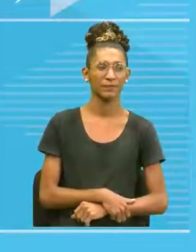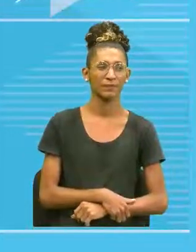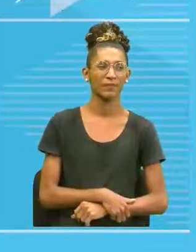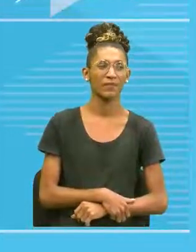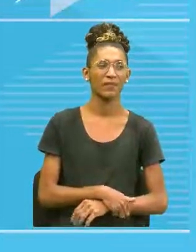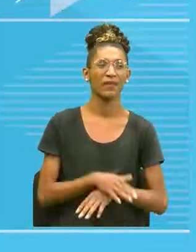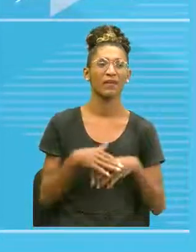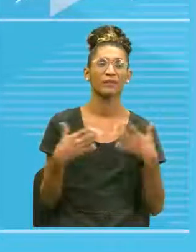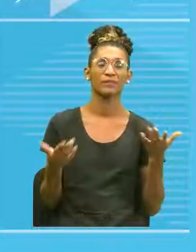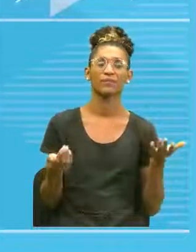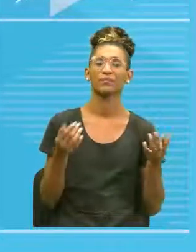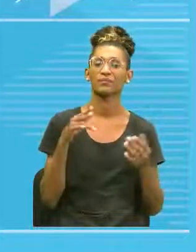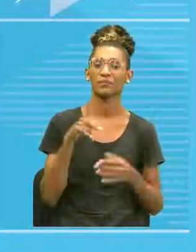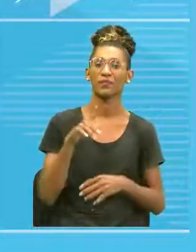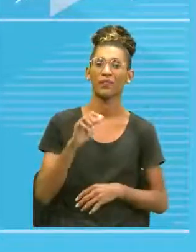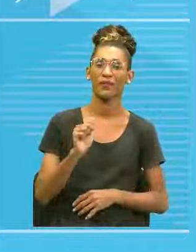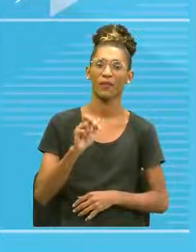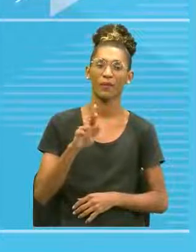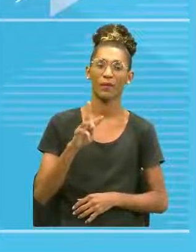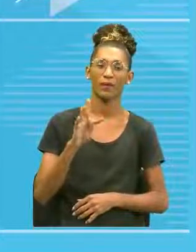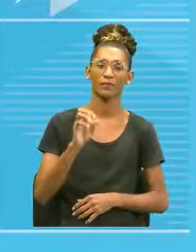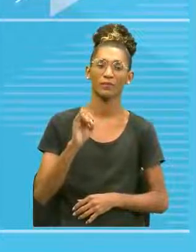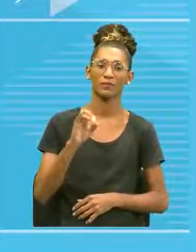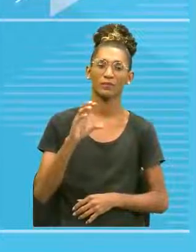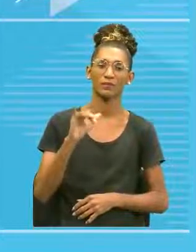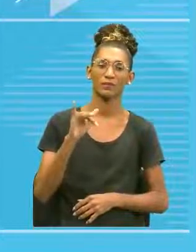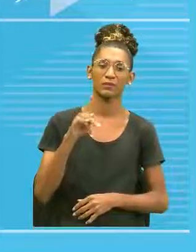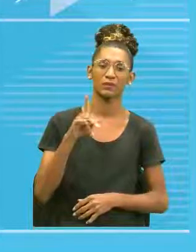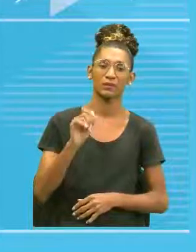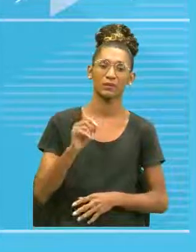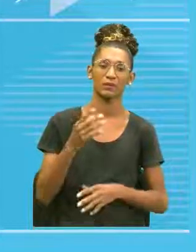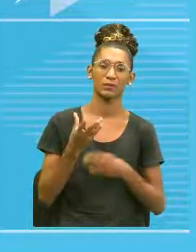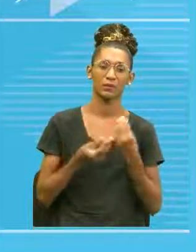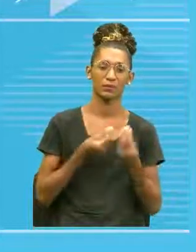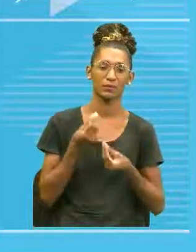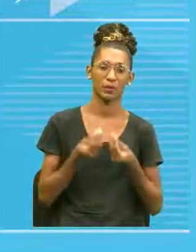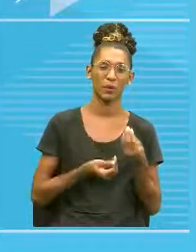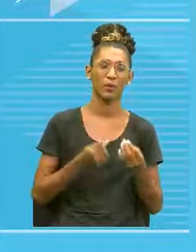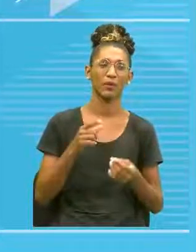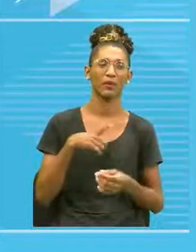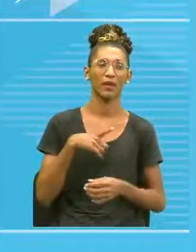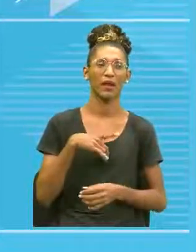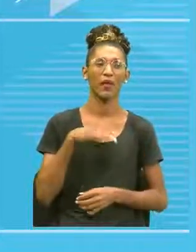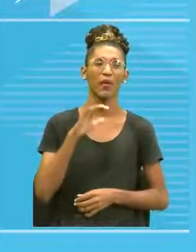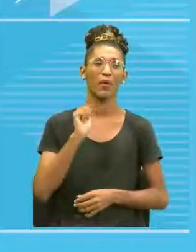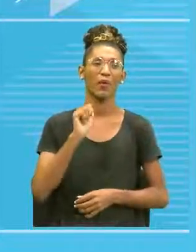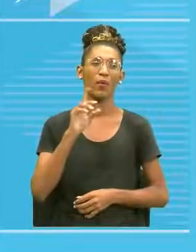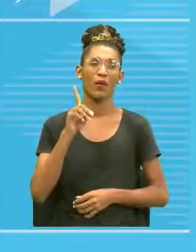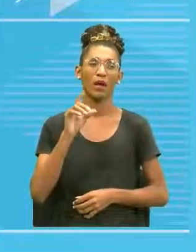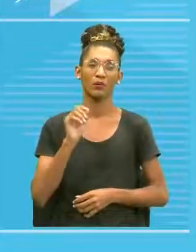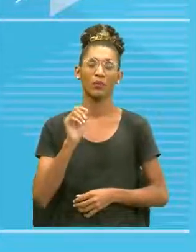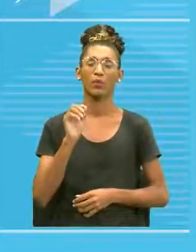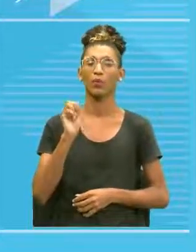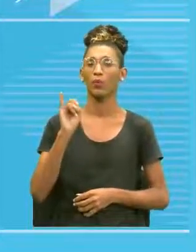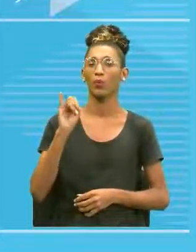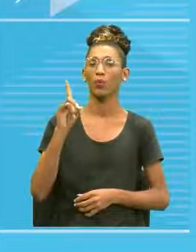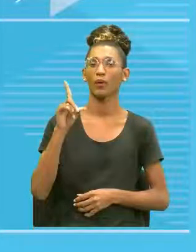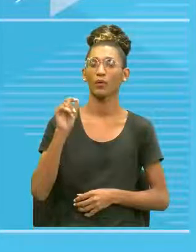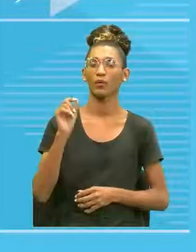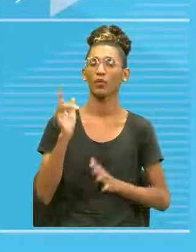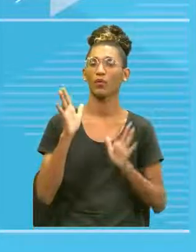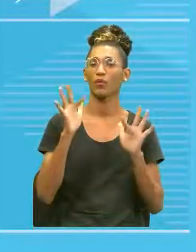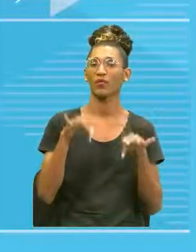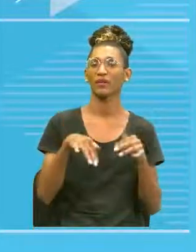é o particípio dos verbos regulares são formados a partir da adição de ado ou ido no